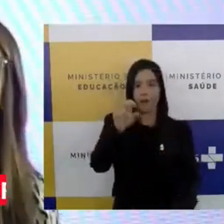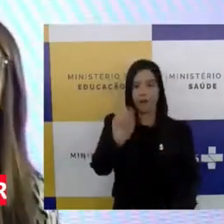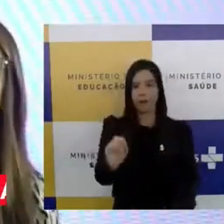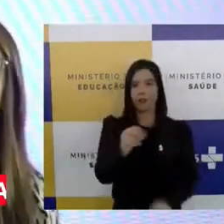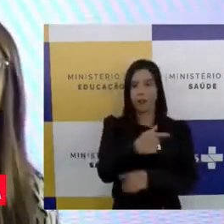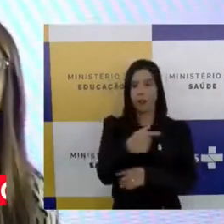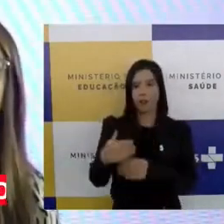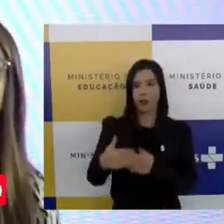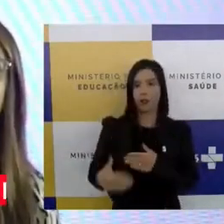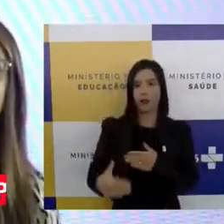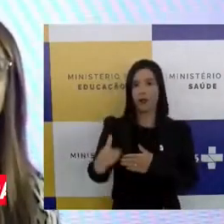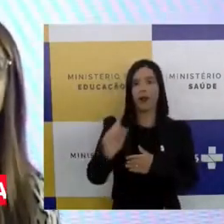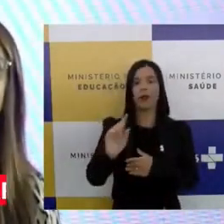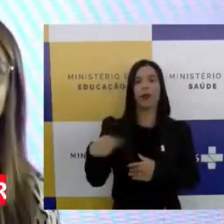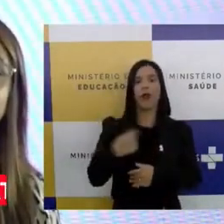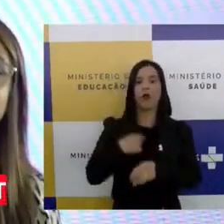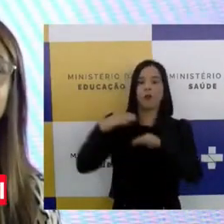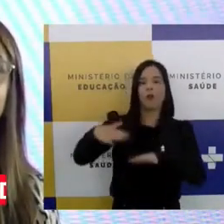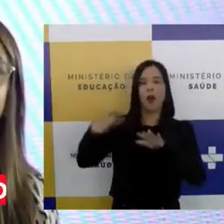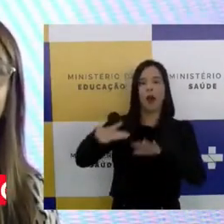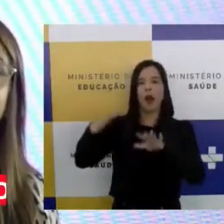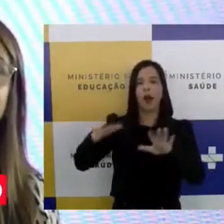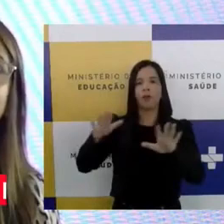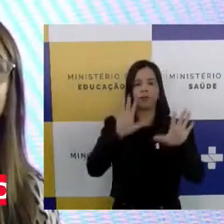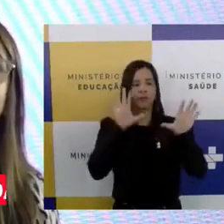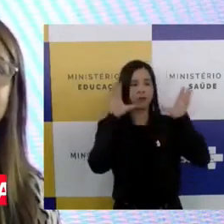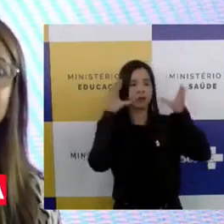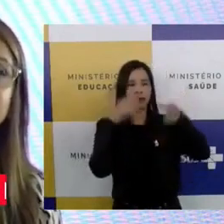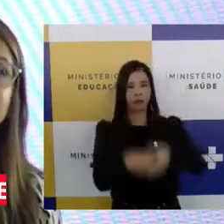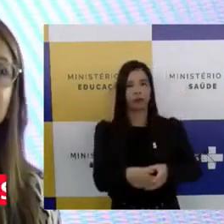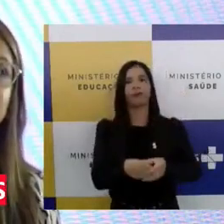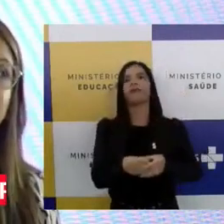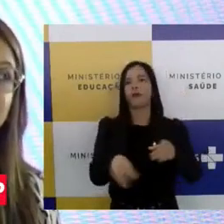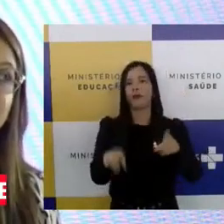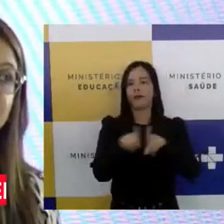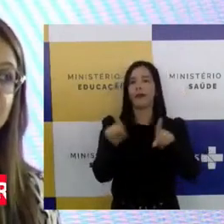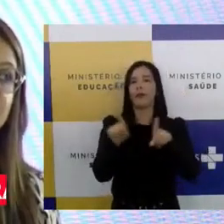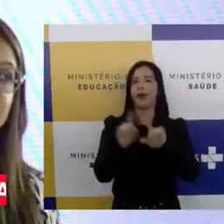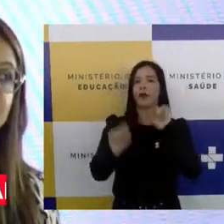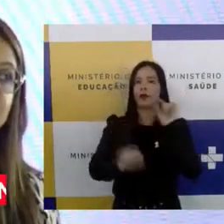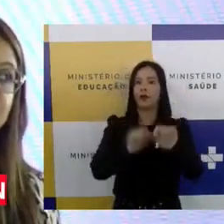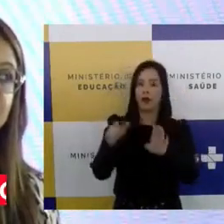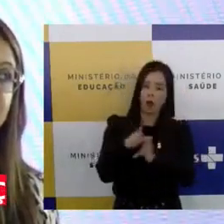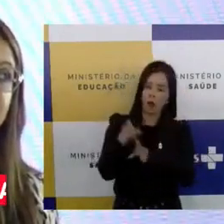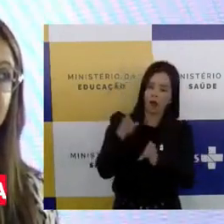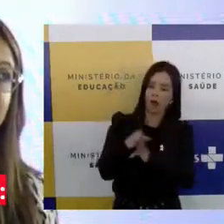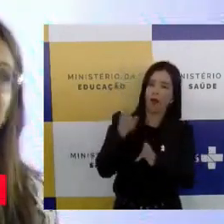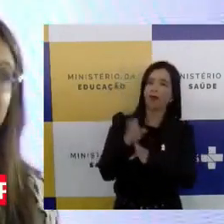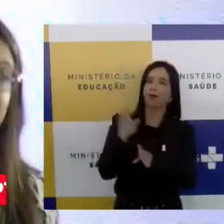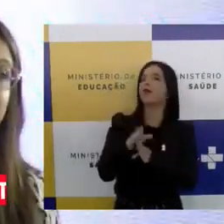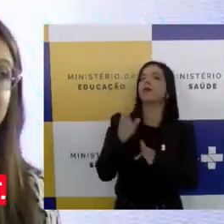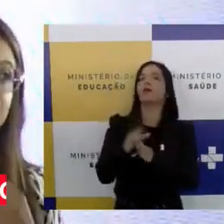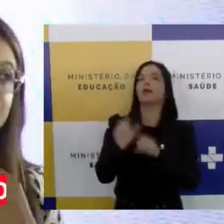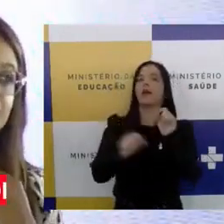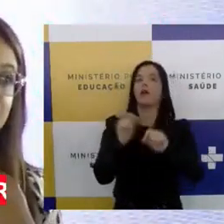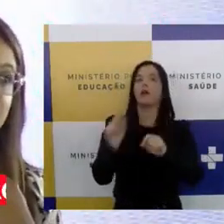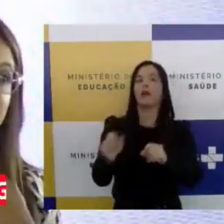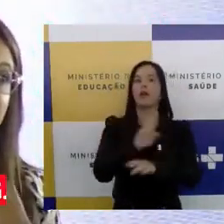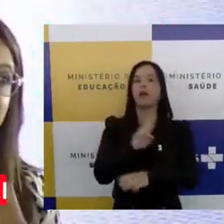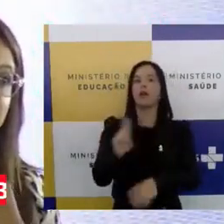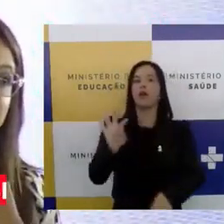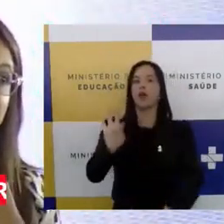semanas, nós vamos fazer toda uma mobilização numa rede, inclusive com orientação de chamar trilhas de